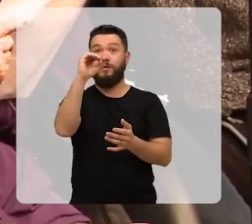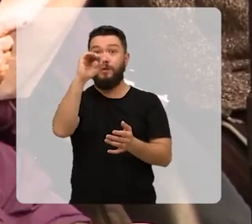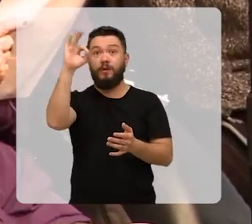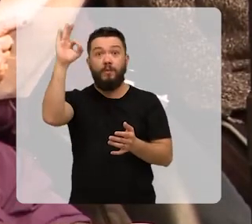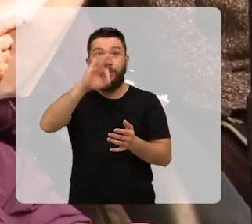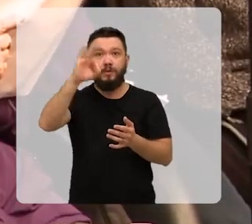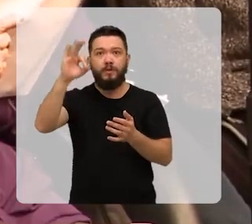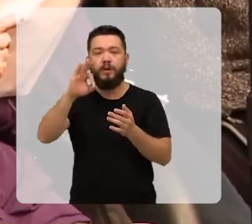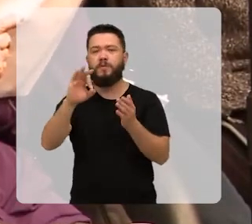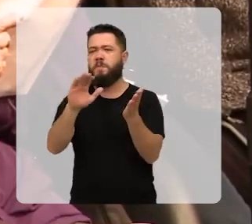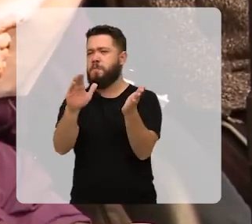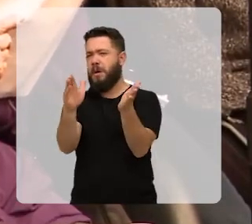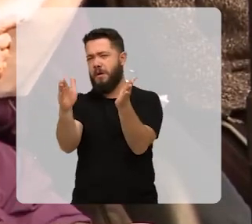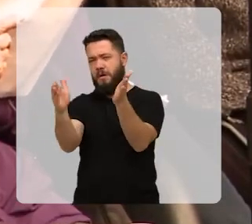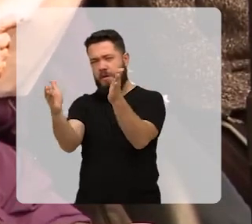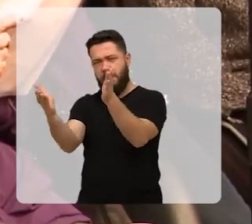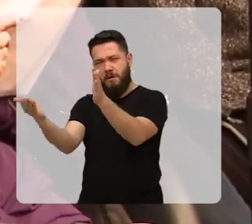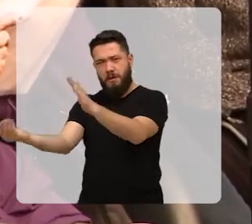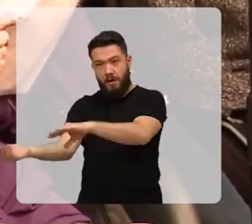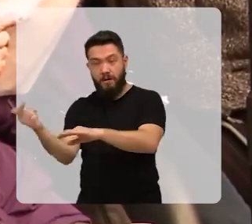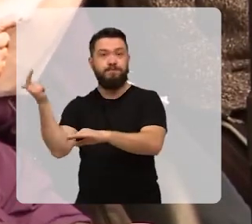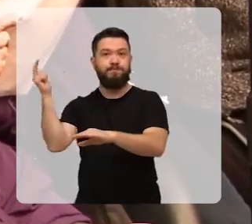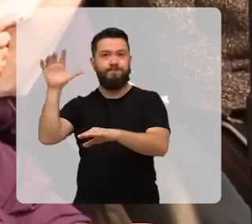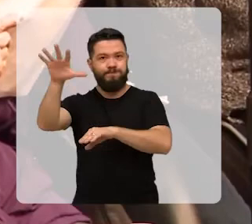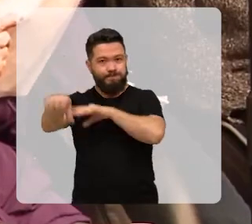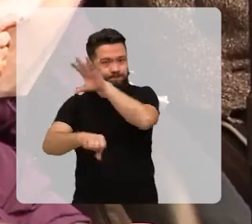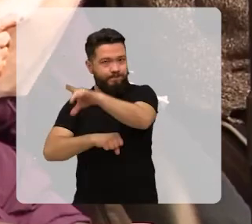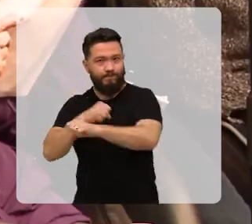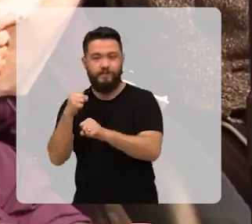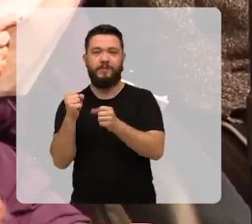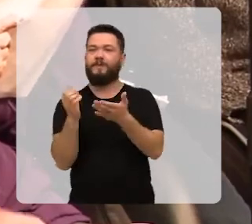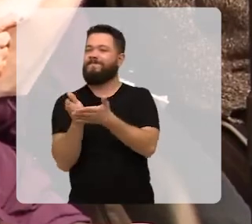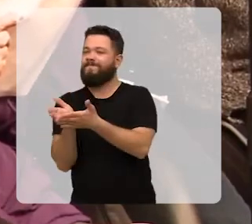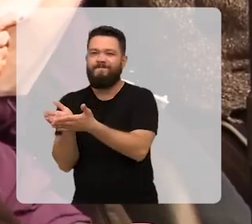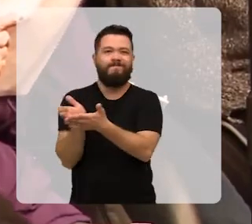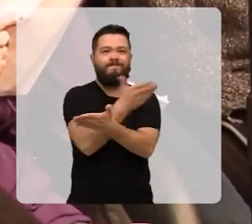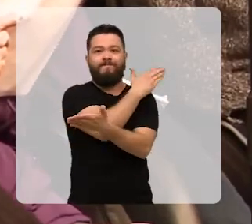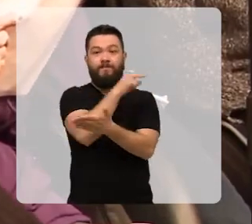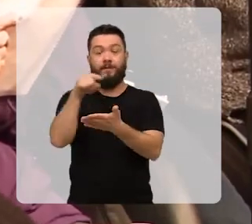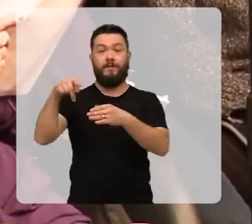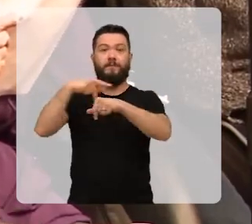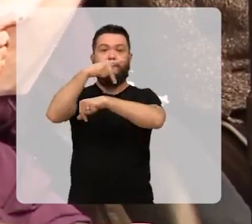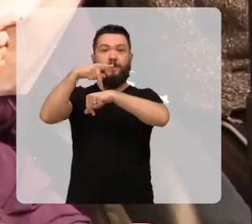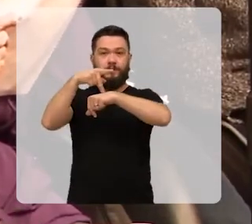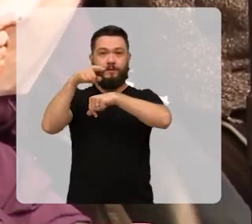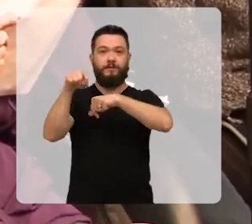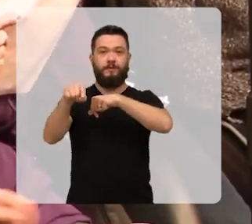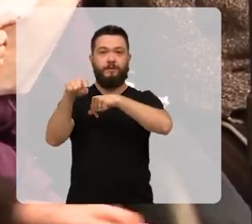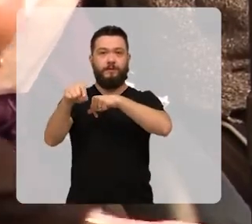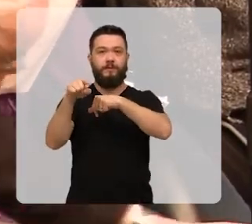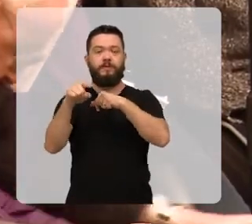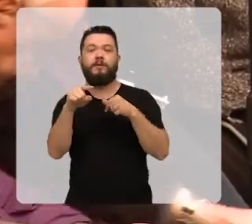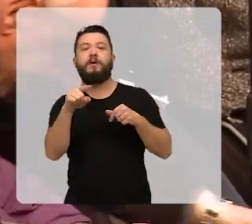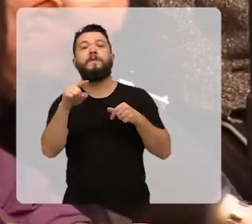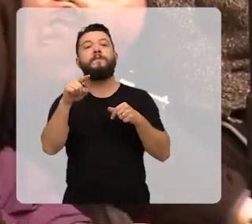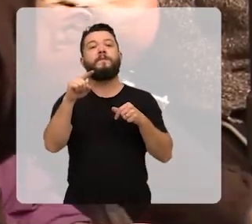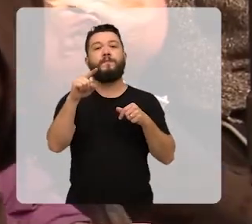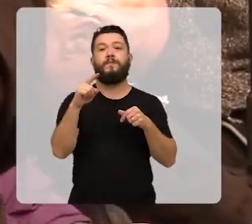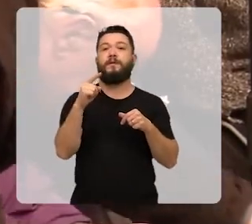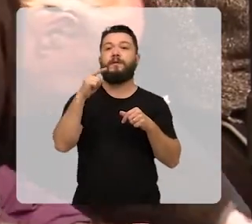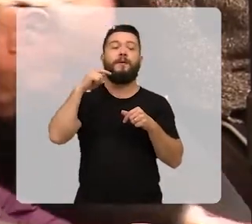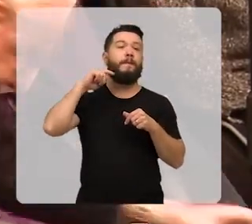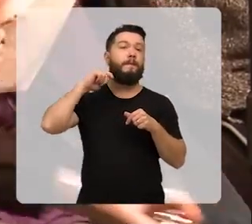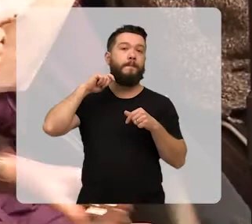identificação, isolação, deportação e exterminação. Em março de 1941,